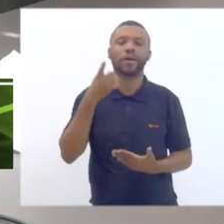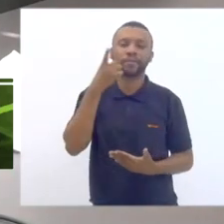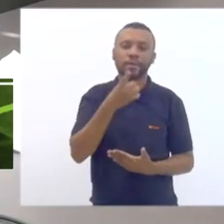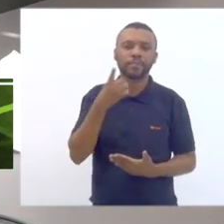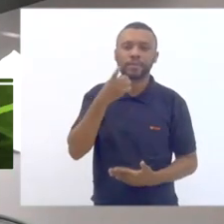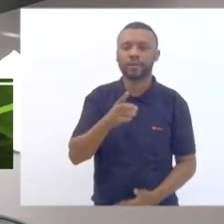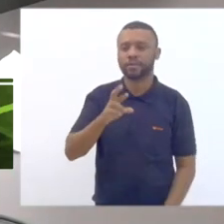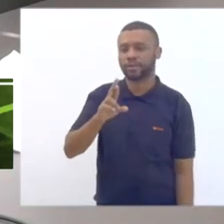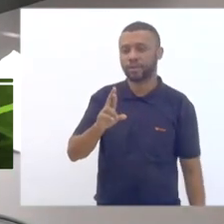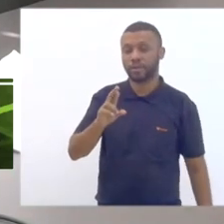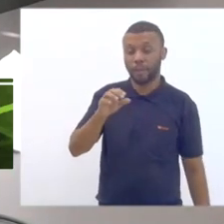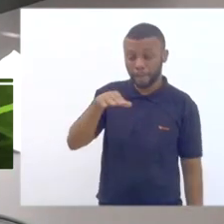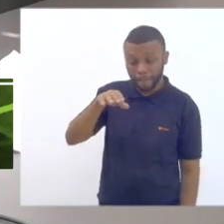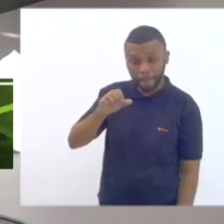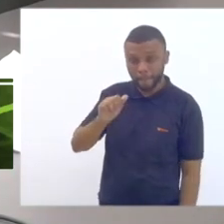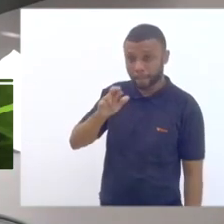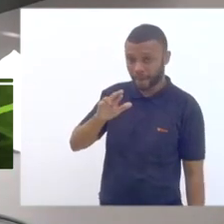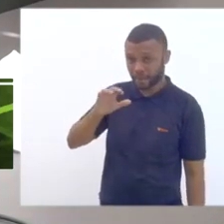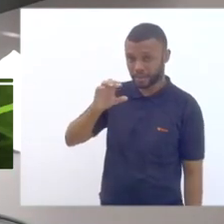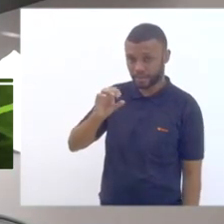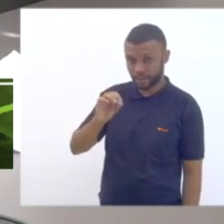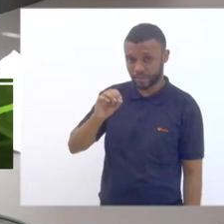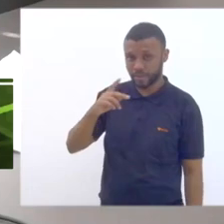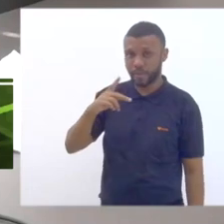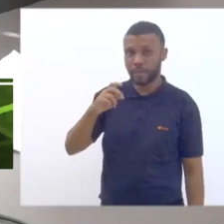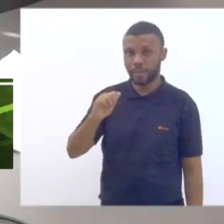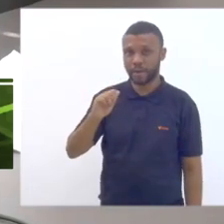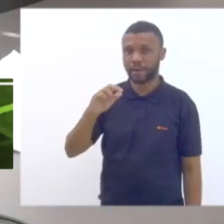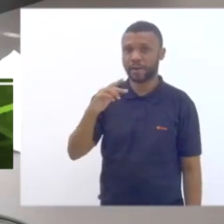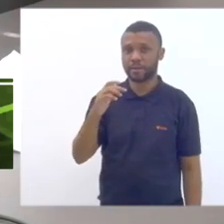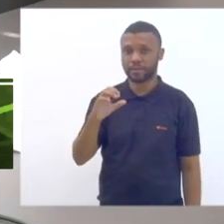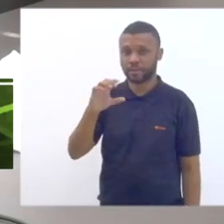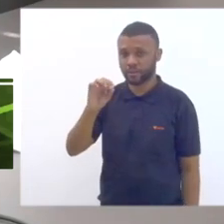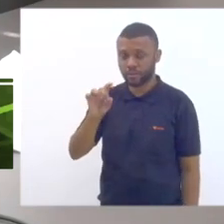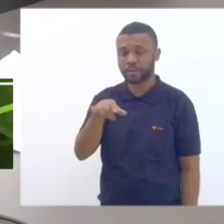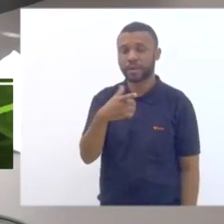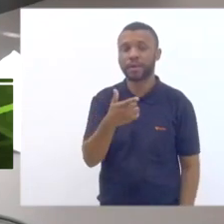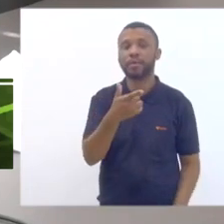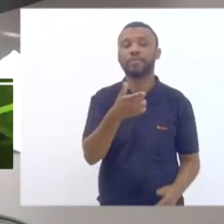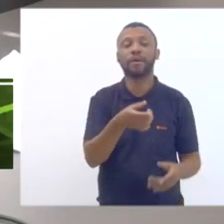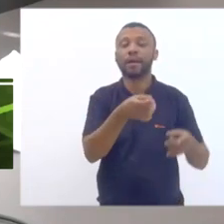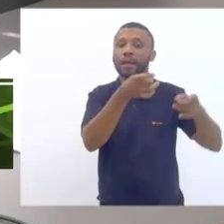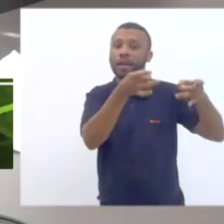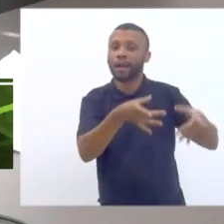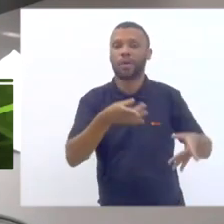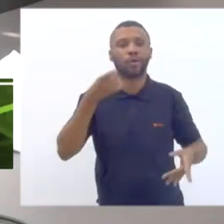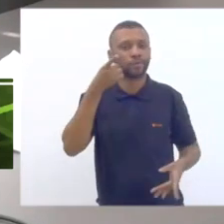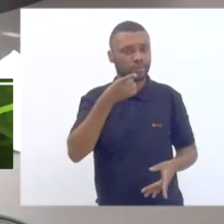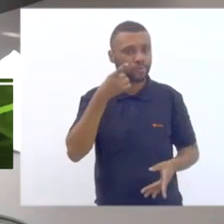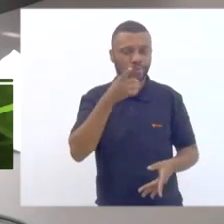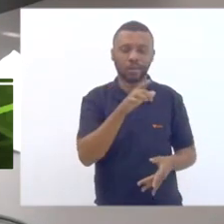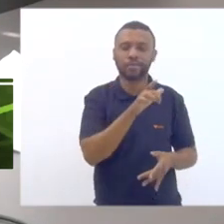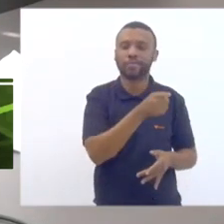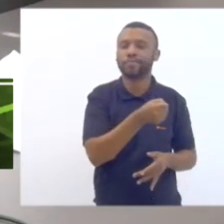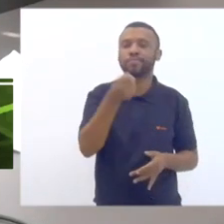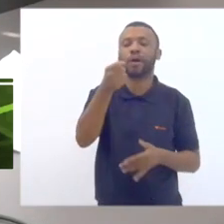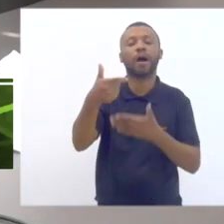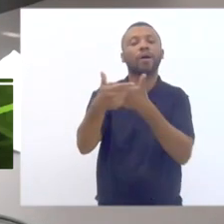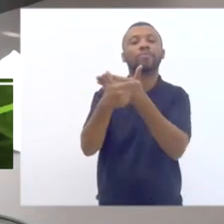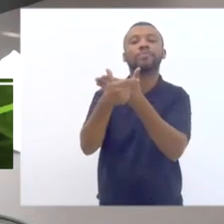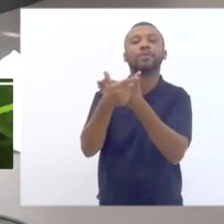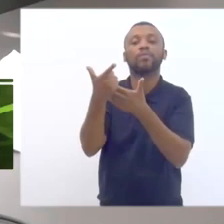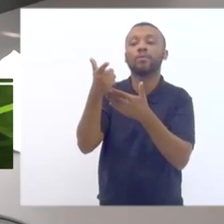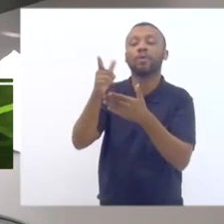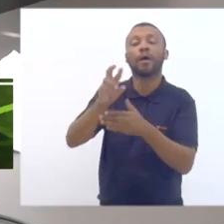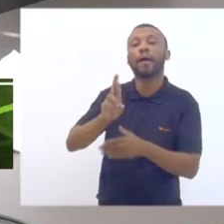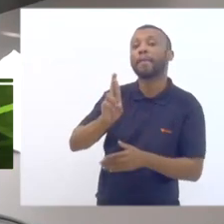deputado Márcio Pacheco, que foi exercer outra função como conselheiro do Tribunal de